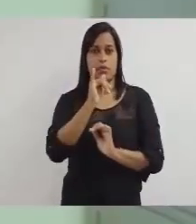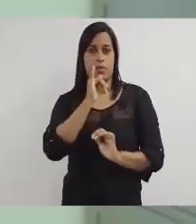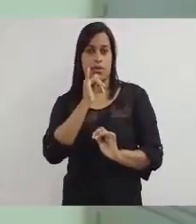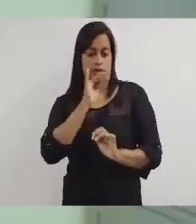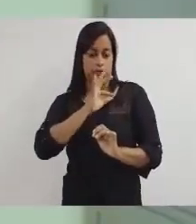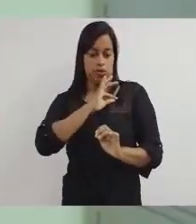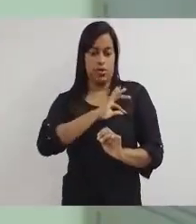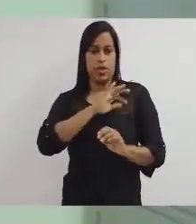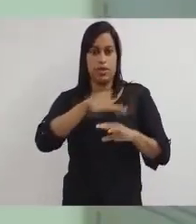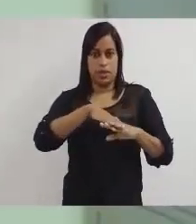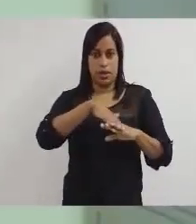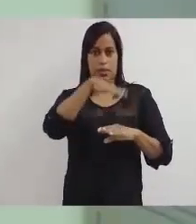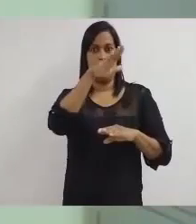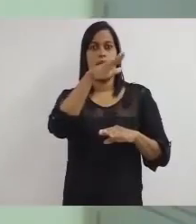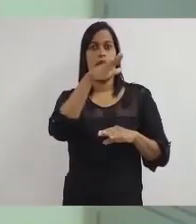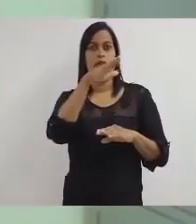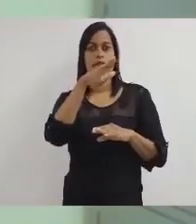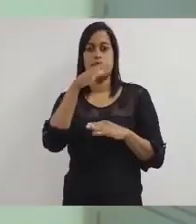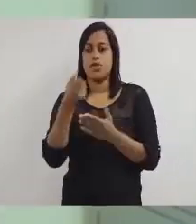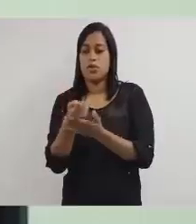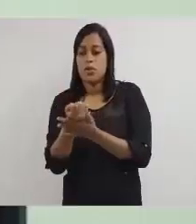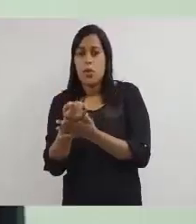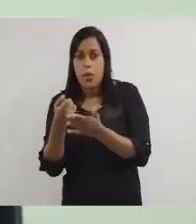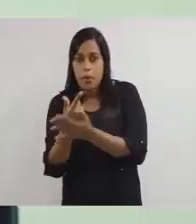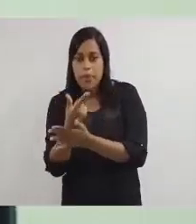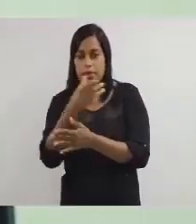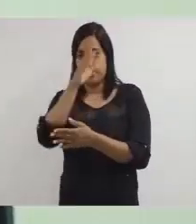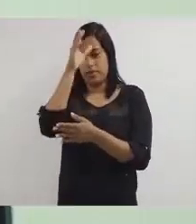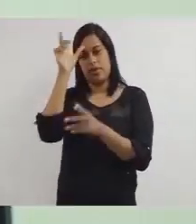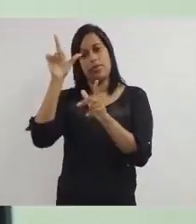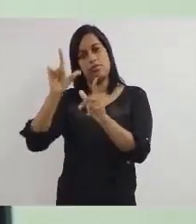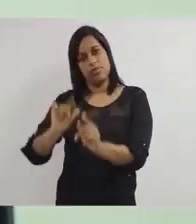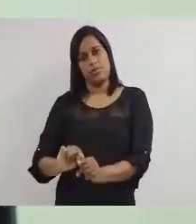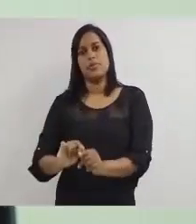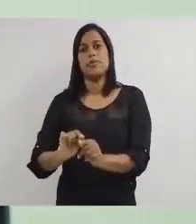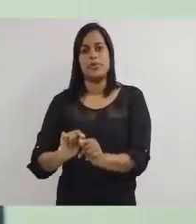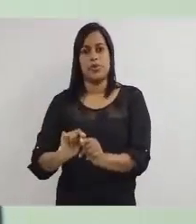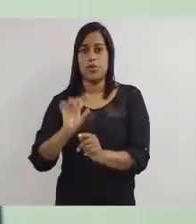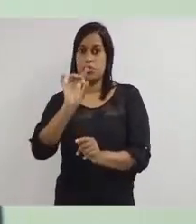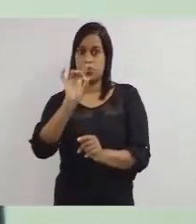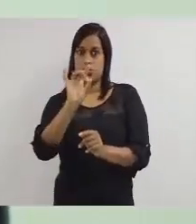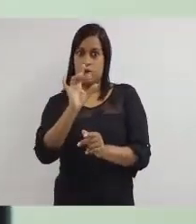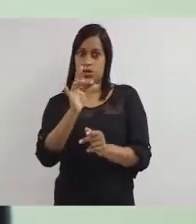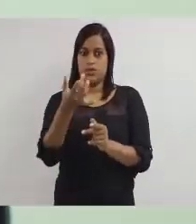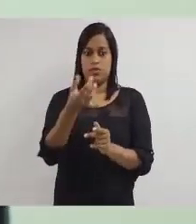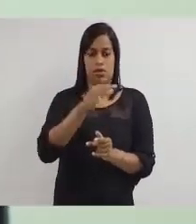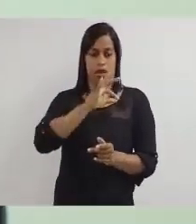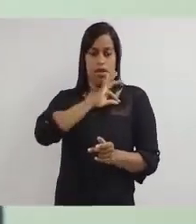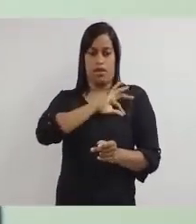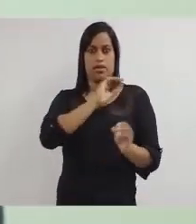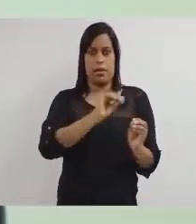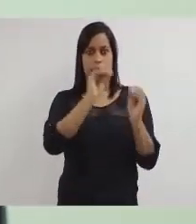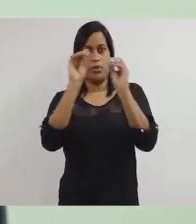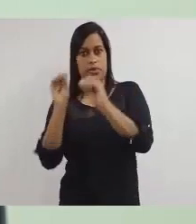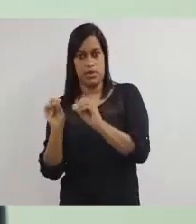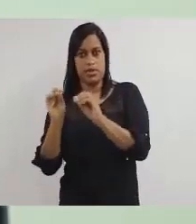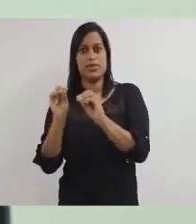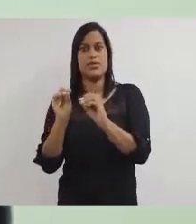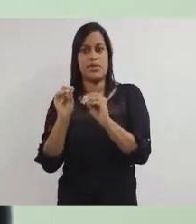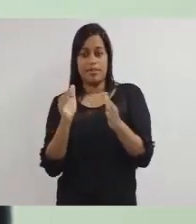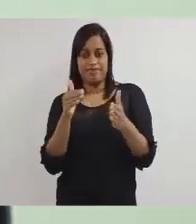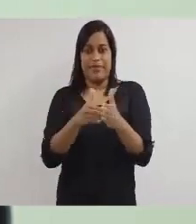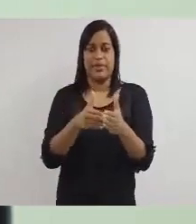renda aumenta, o consumo diminui. Mas não é só a renda, não é só a alteração da renda